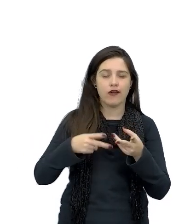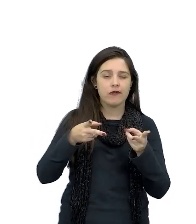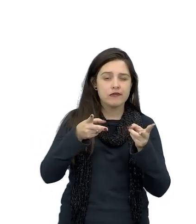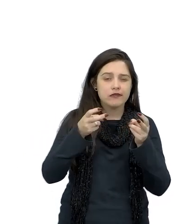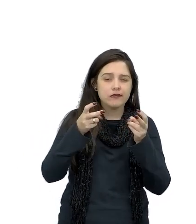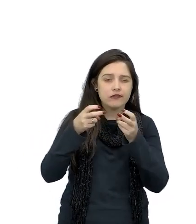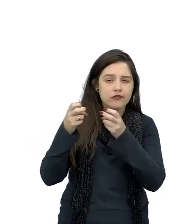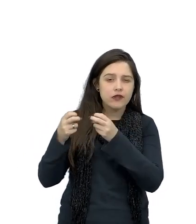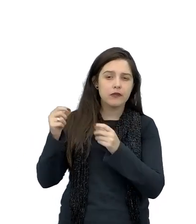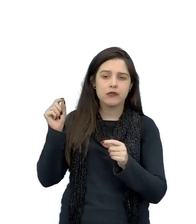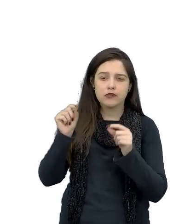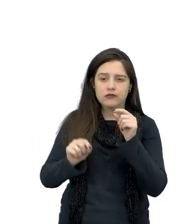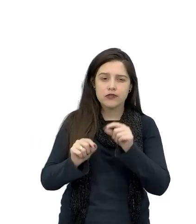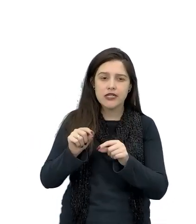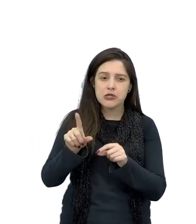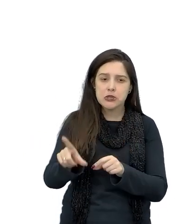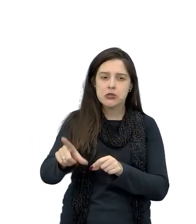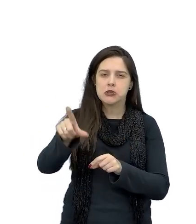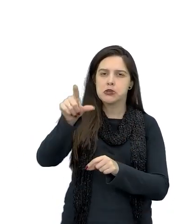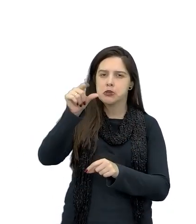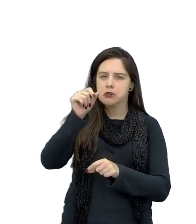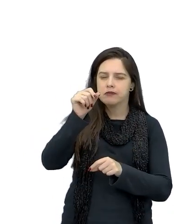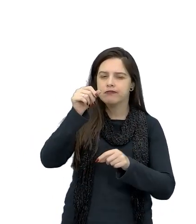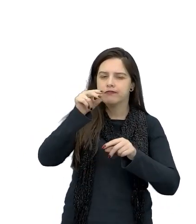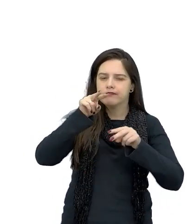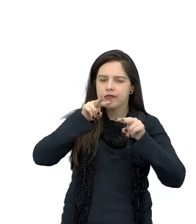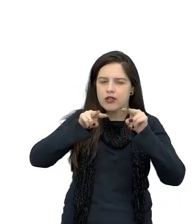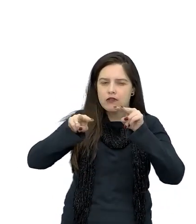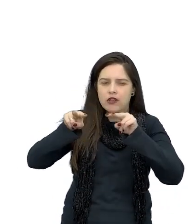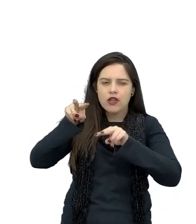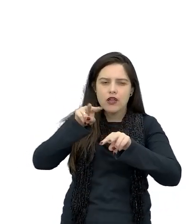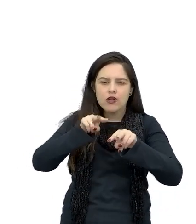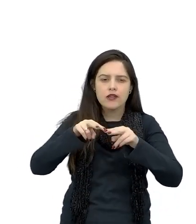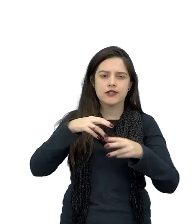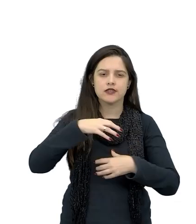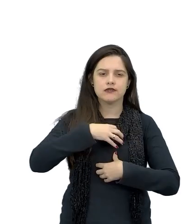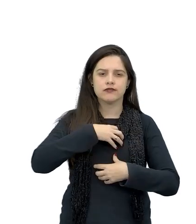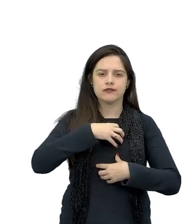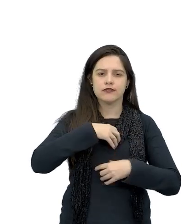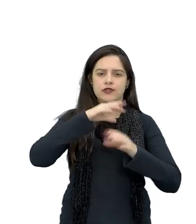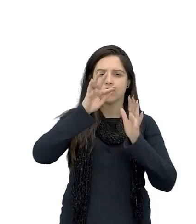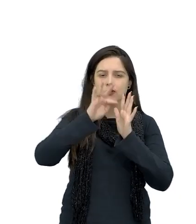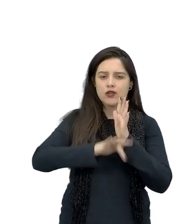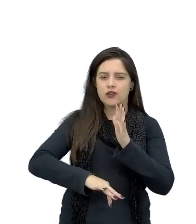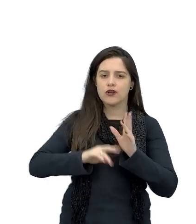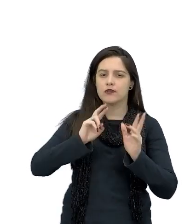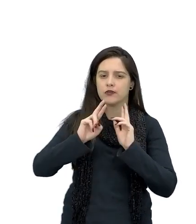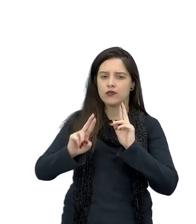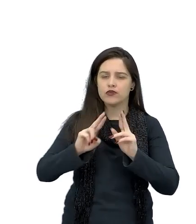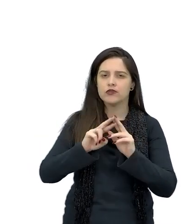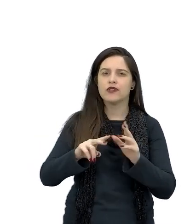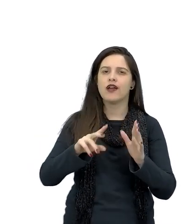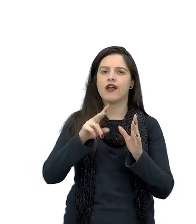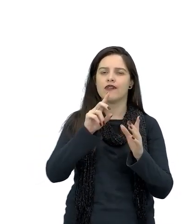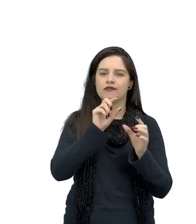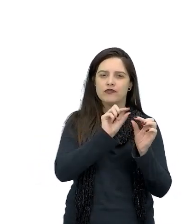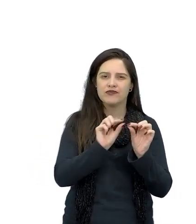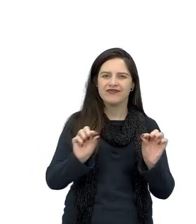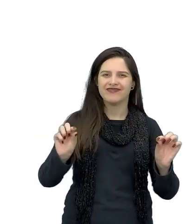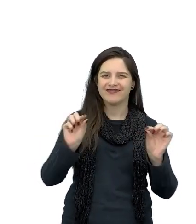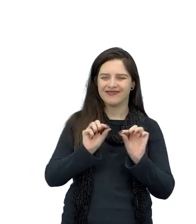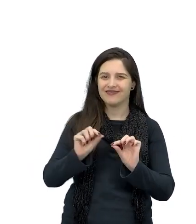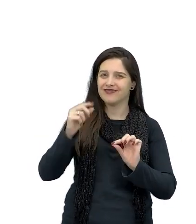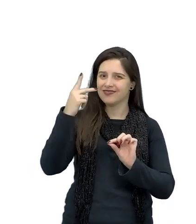escreveram, observando a pontuação escolhida e verificando se o sentido do texto corresponde à